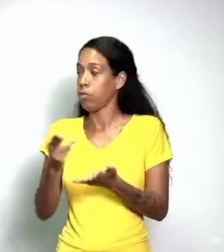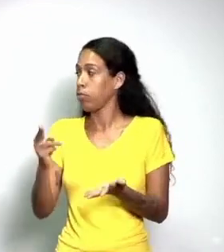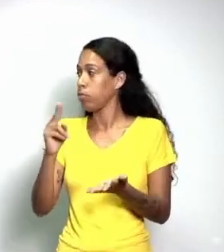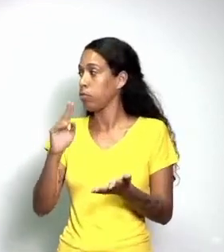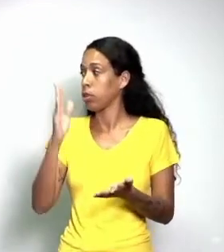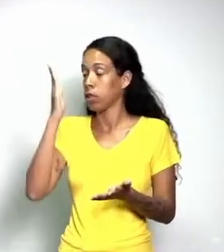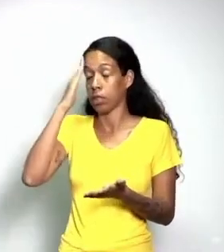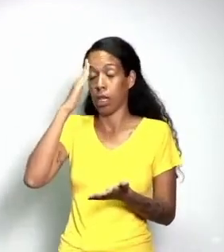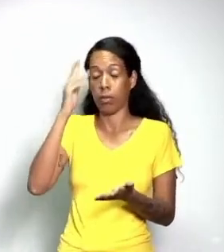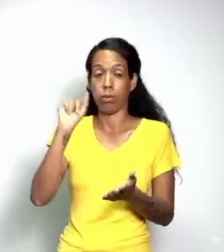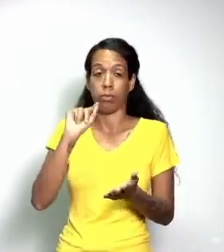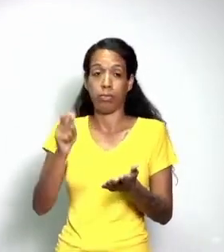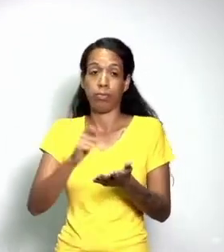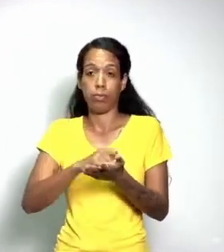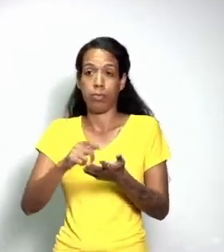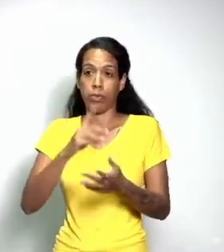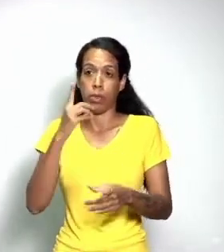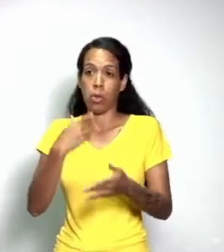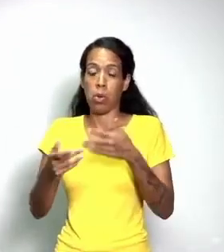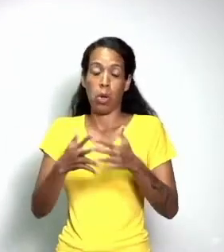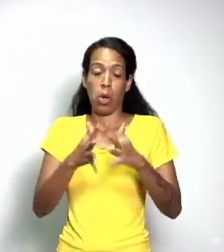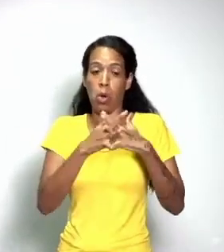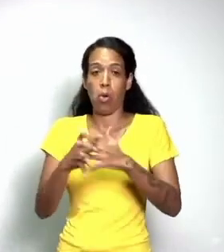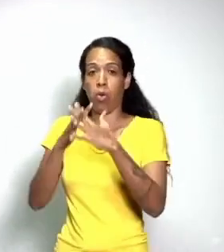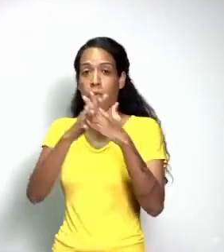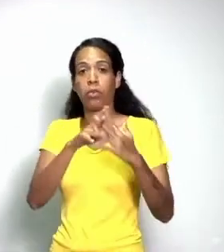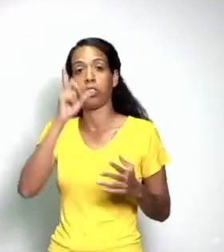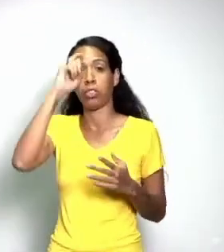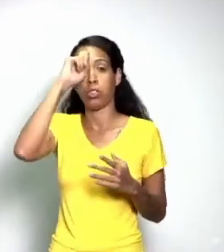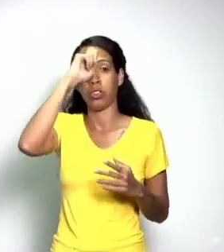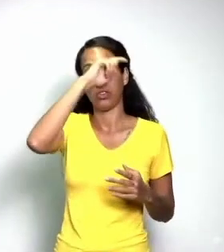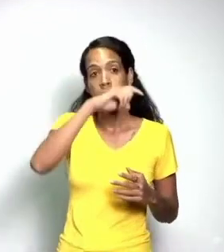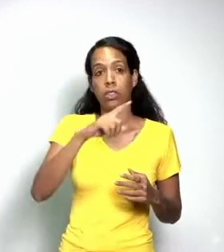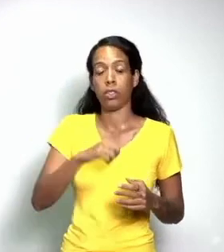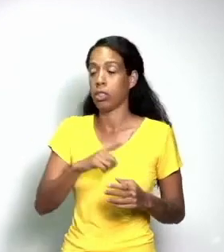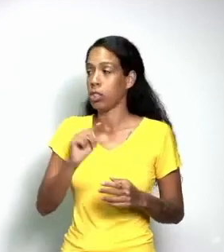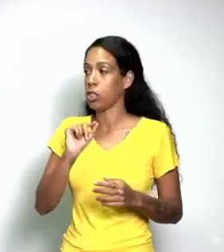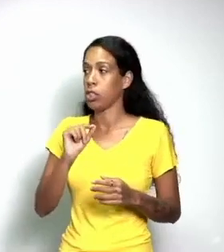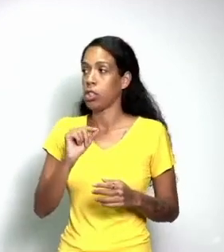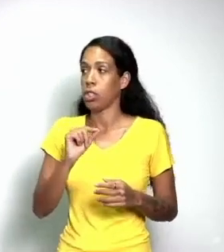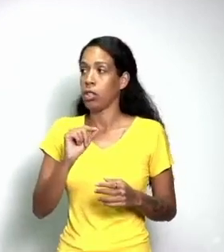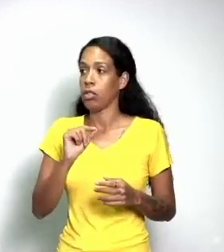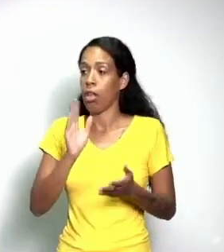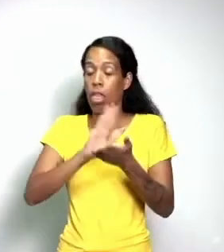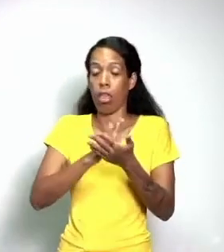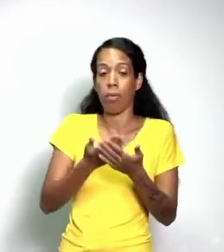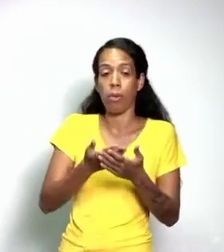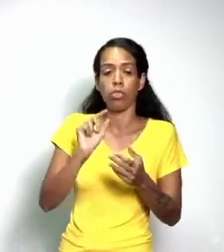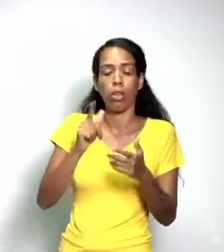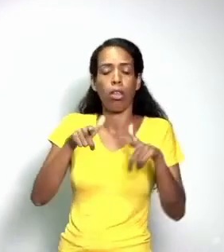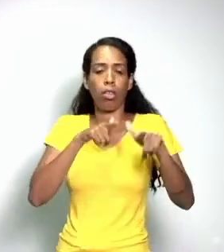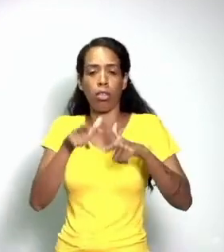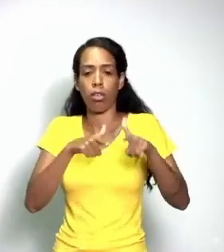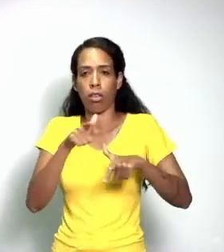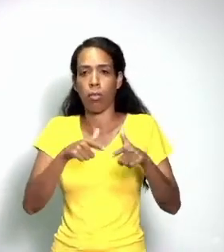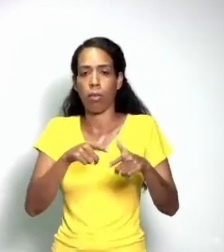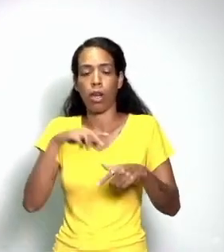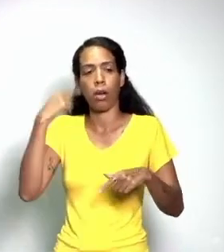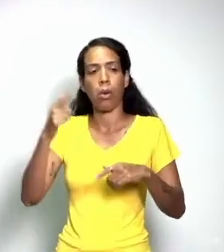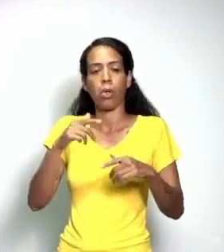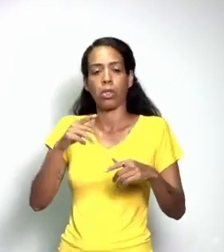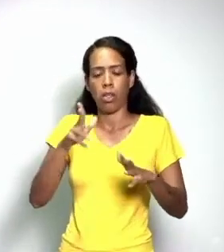não corra risco de ter qualquer confusão ou dificuldade de interpretação para quem for trabalhar com material